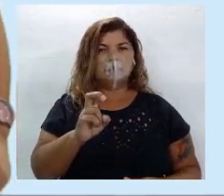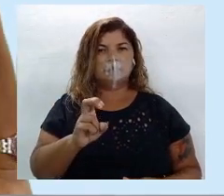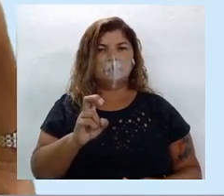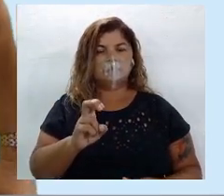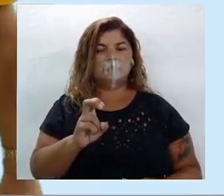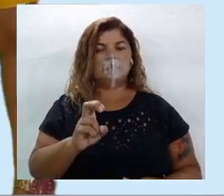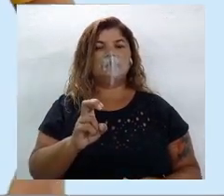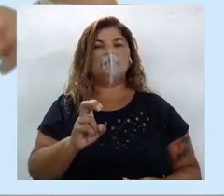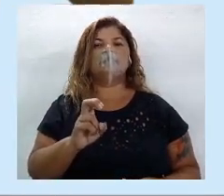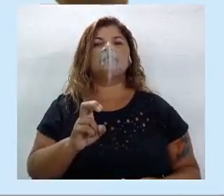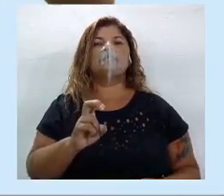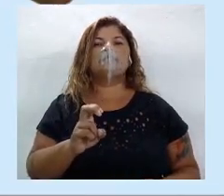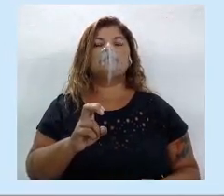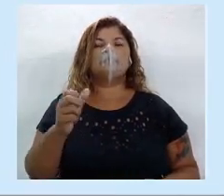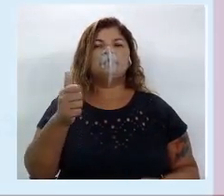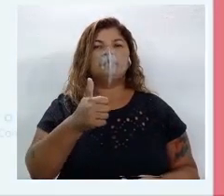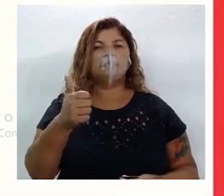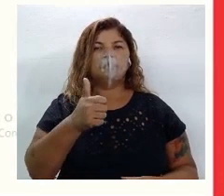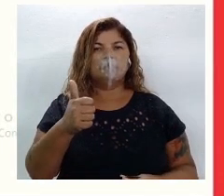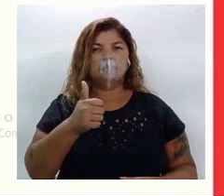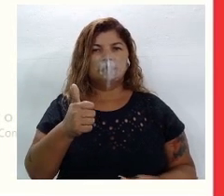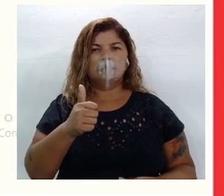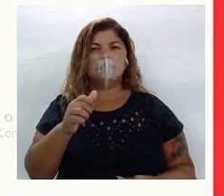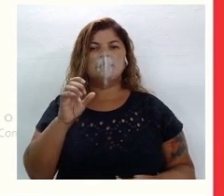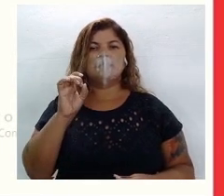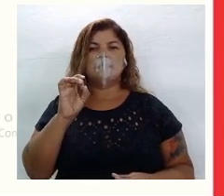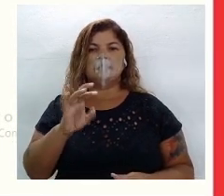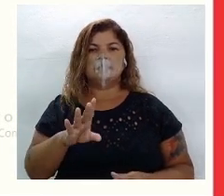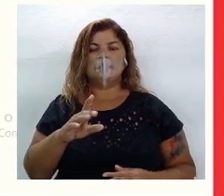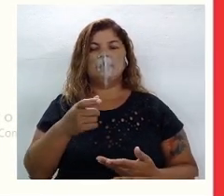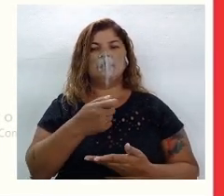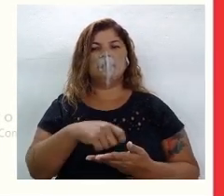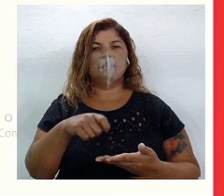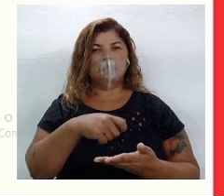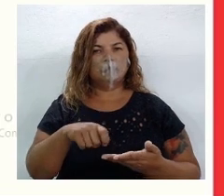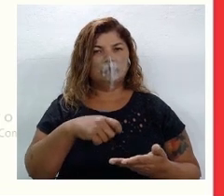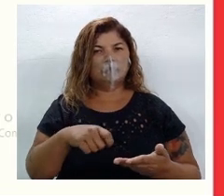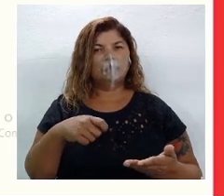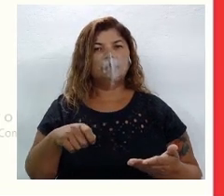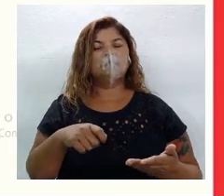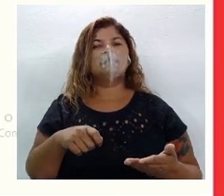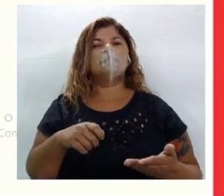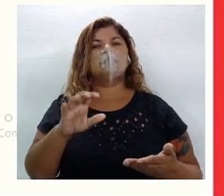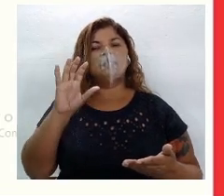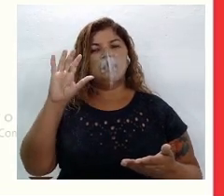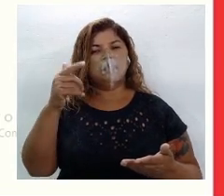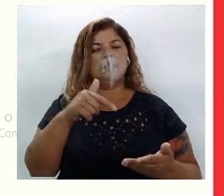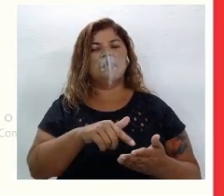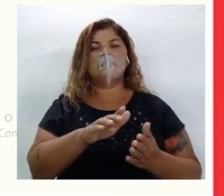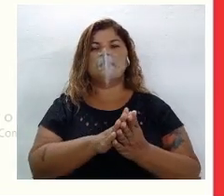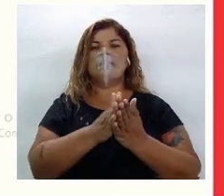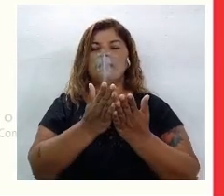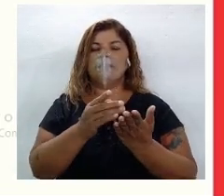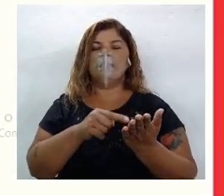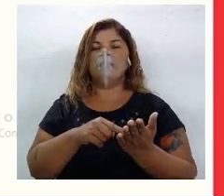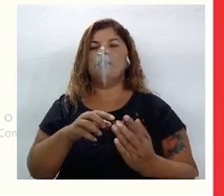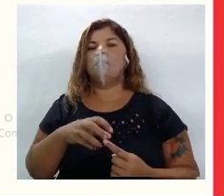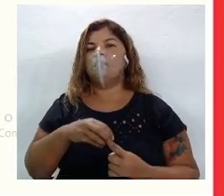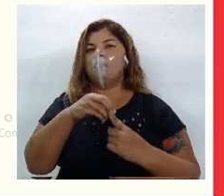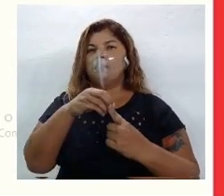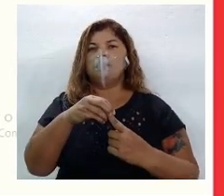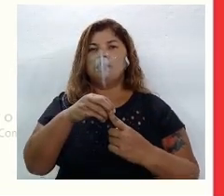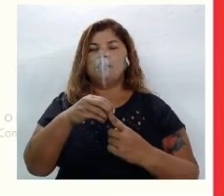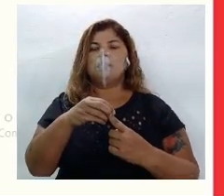conhecer? Vamos lá. Primeiro, somente a Escritura, certo? Reconhecem a Bíblia como a única